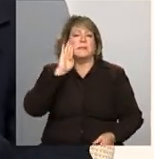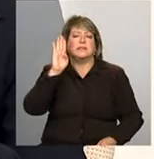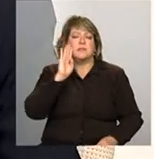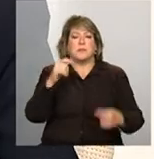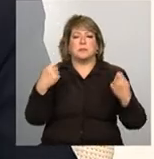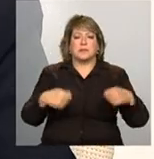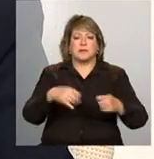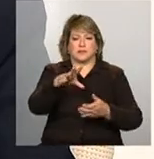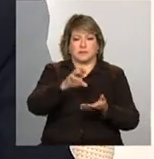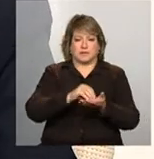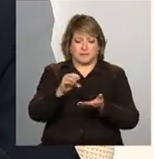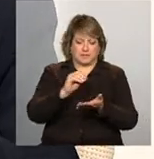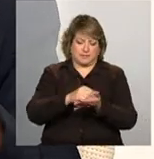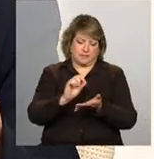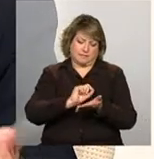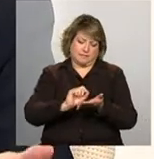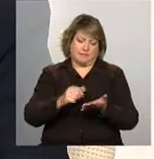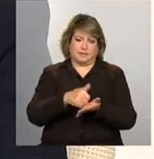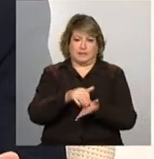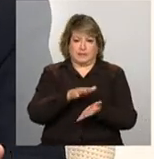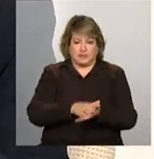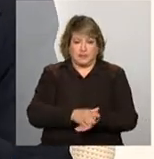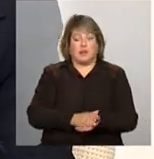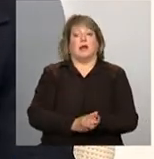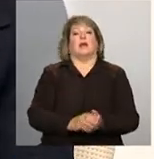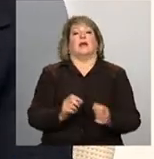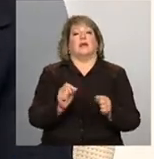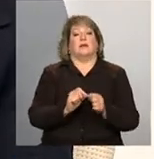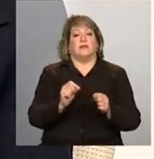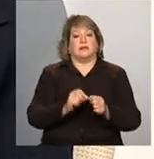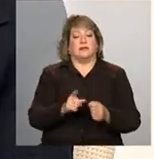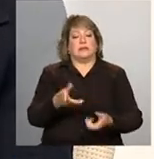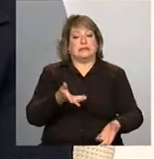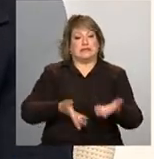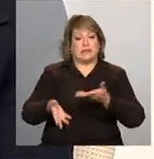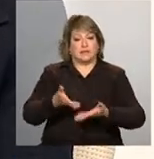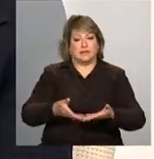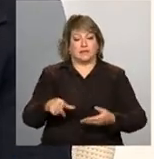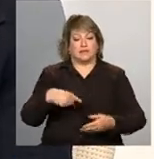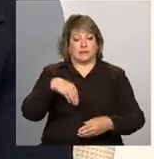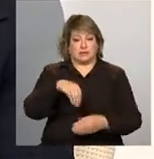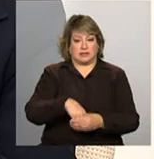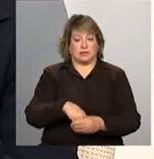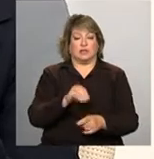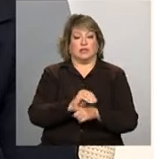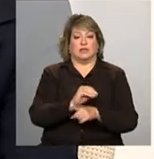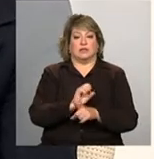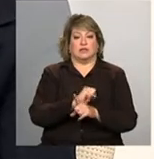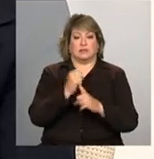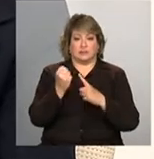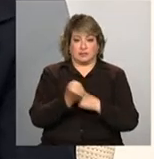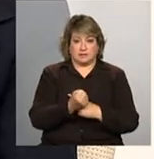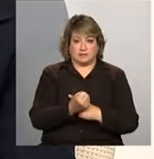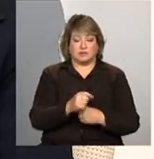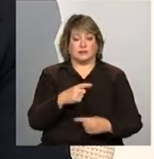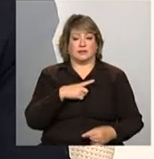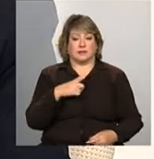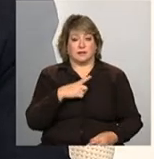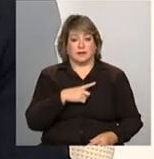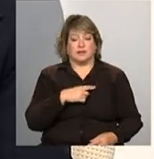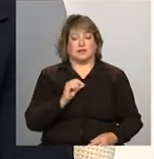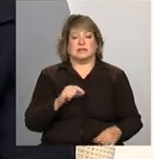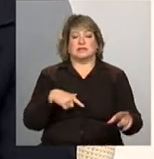necessidades, é feito o encaminhamento para os serviços, né, da nossa rede socioassistencial. Então, serviços